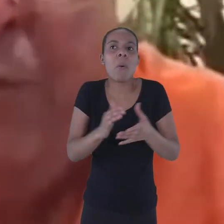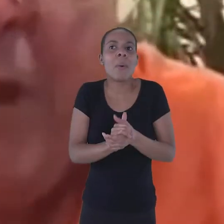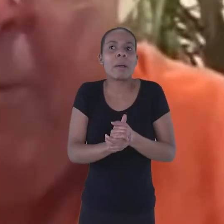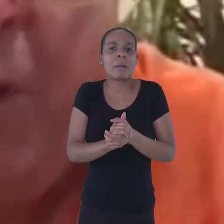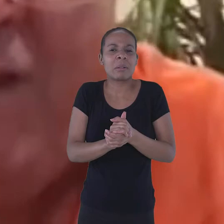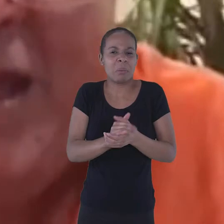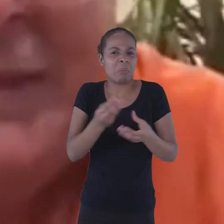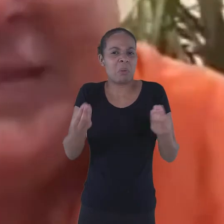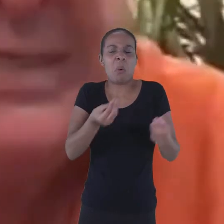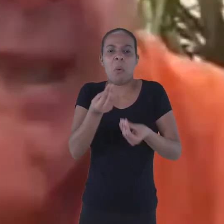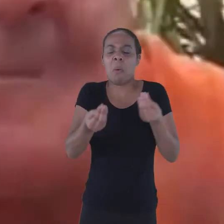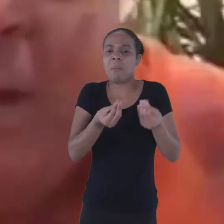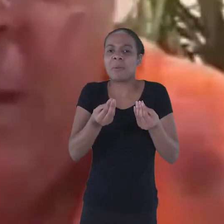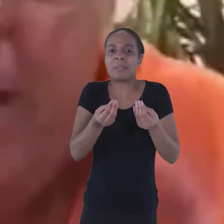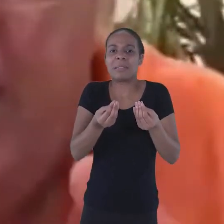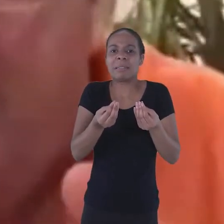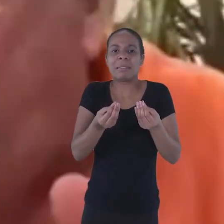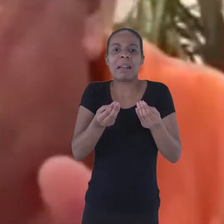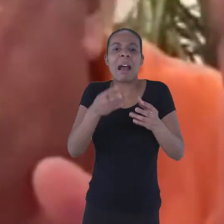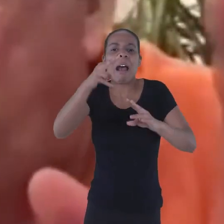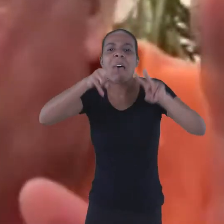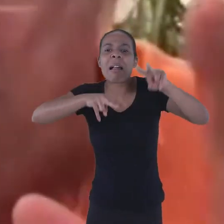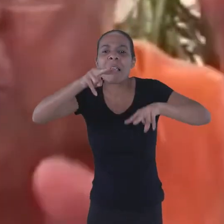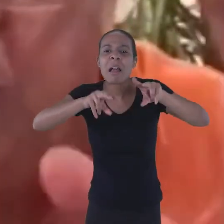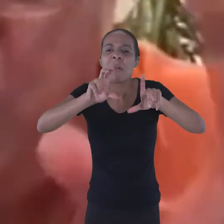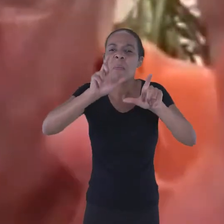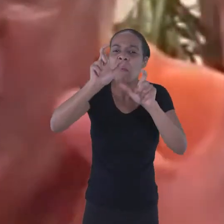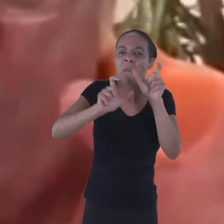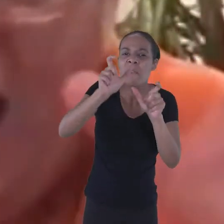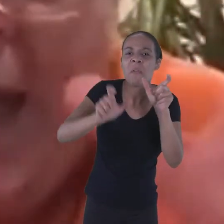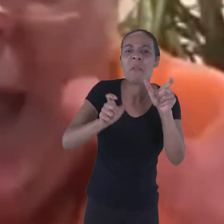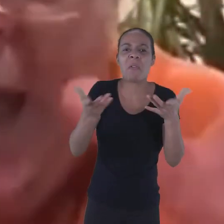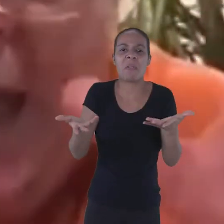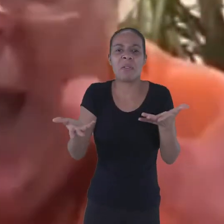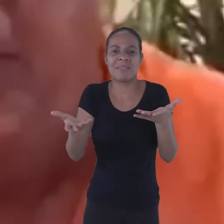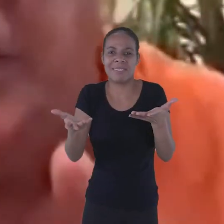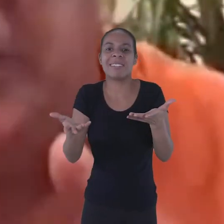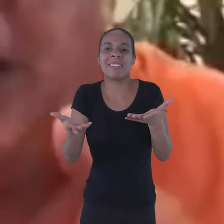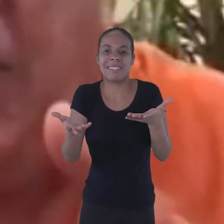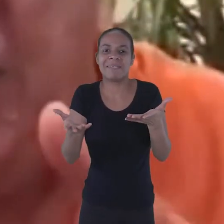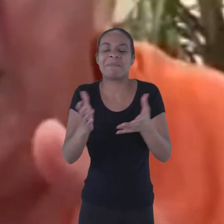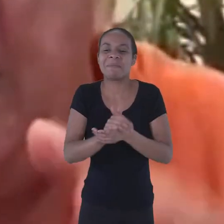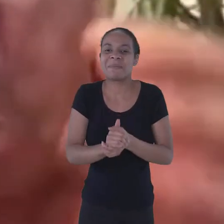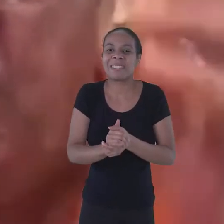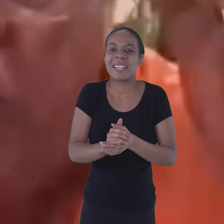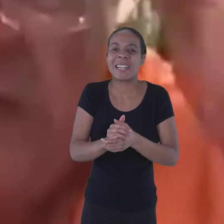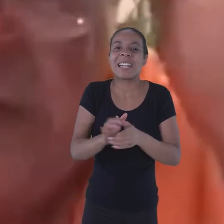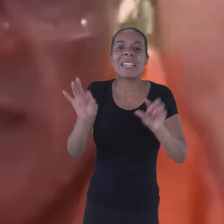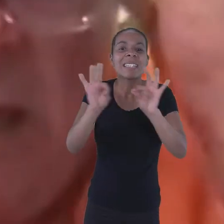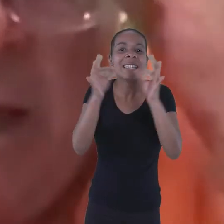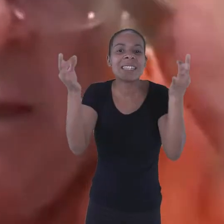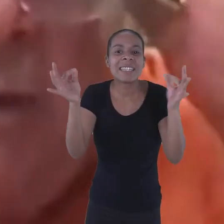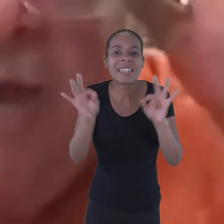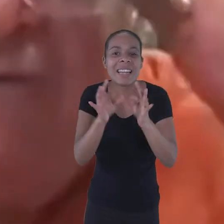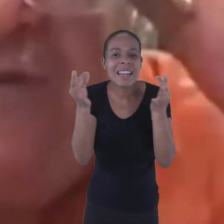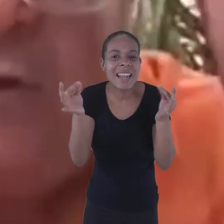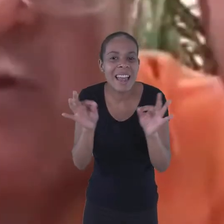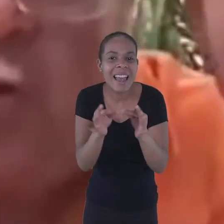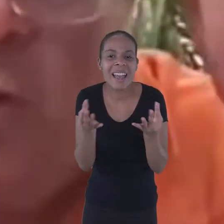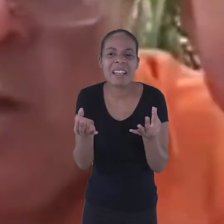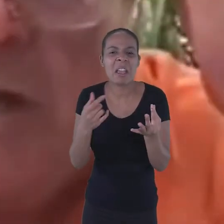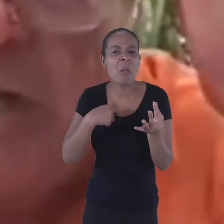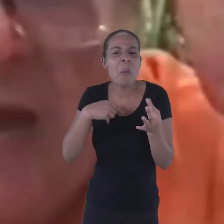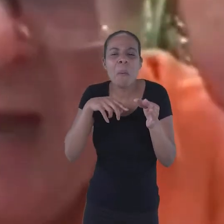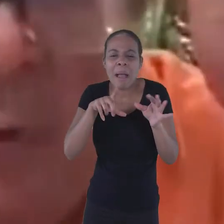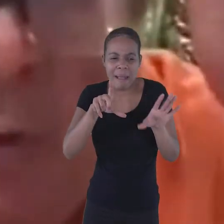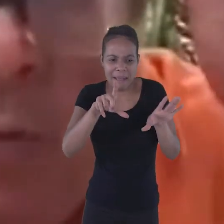soube, eu fui reprovado sempre, porque eu nunca soube uma regra gramatical. Eu não consegui, não é